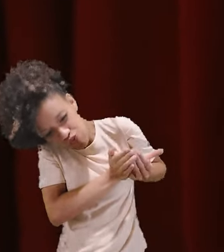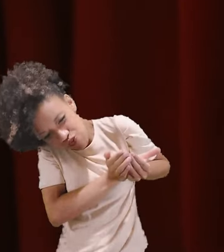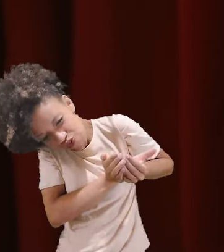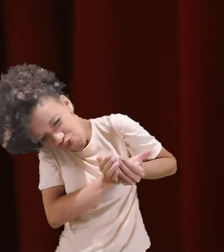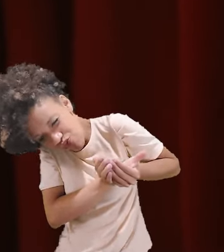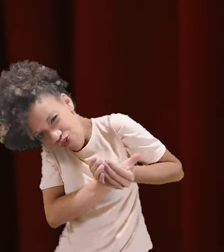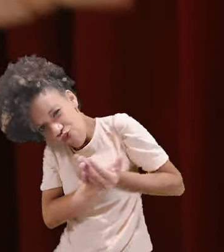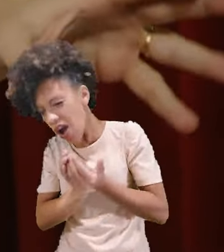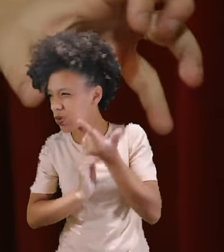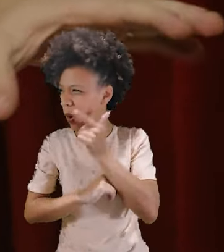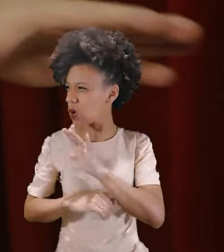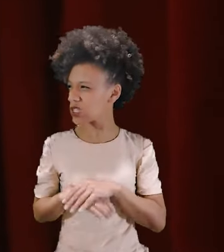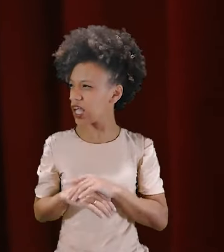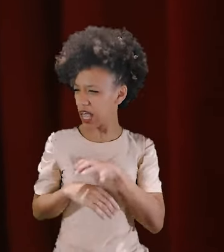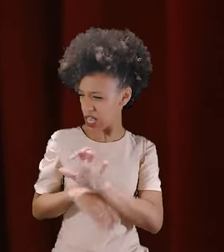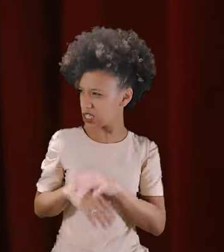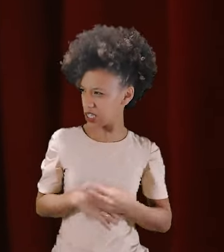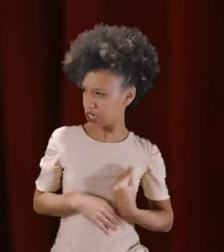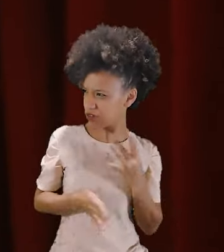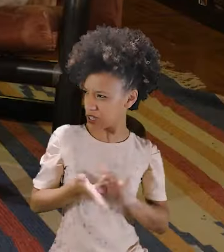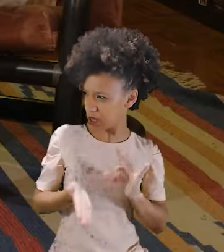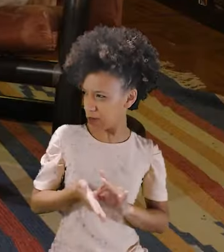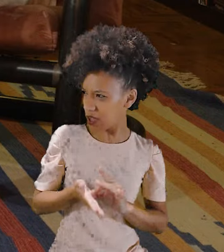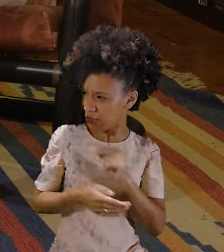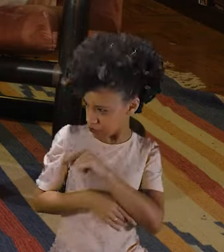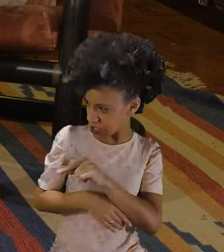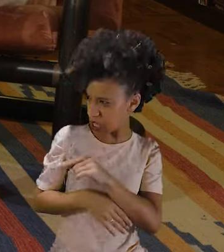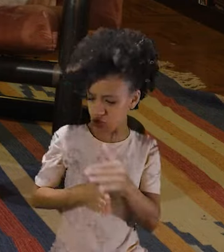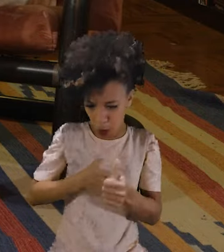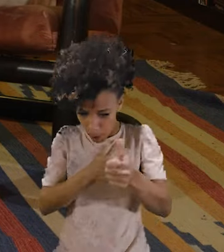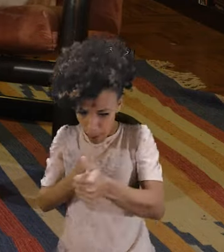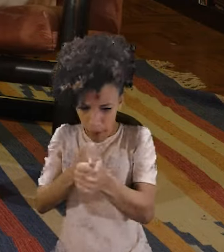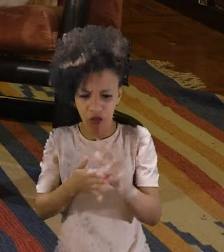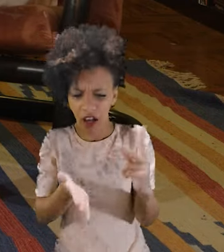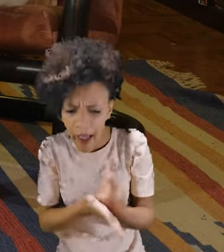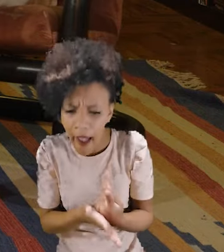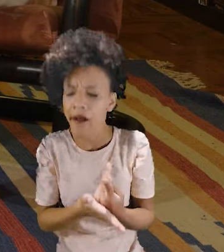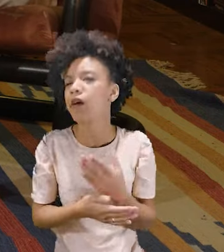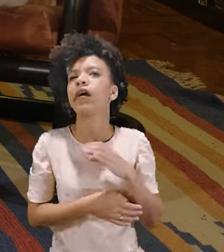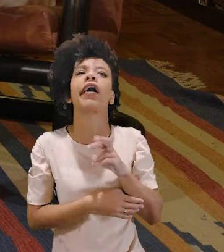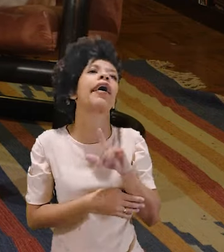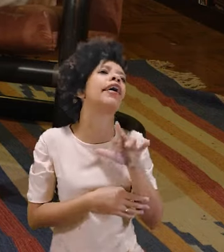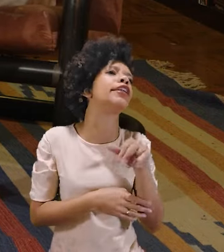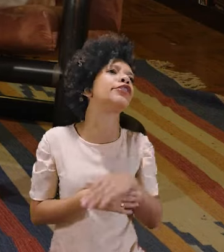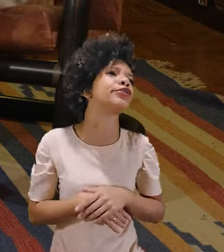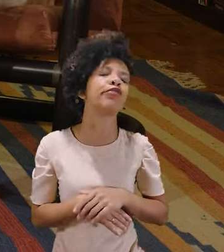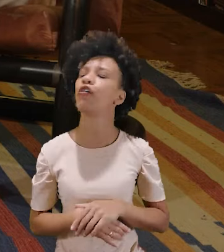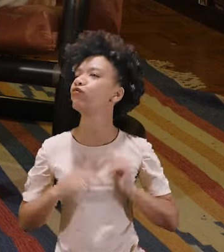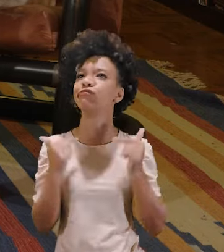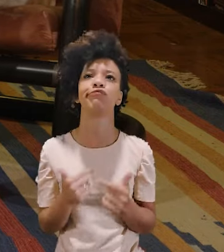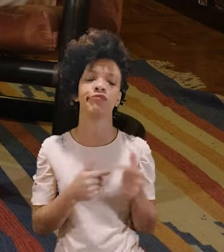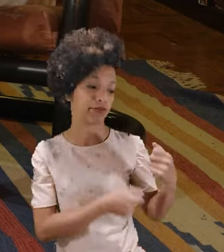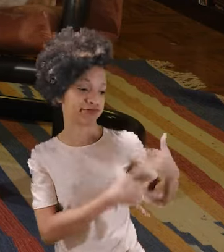E aí não consegue é assim na vida real você dirigindo pilotando eu vou errado dando Carlinhos marinheiro